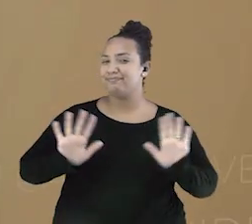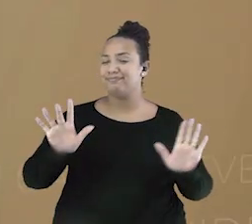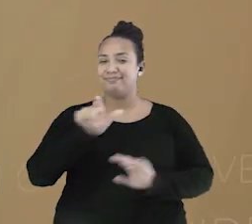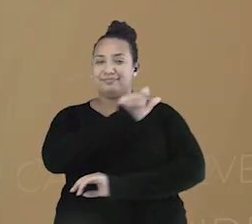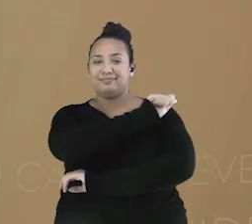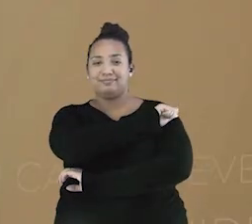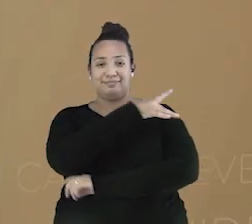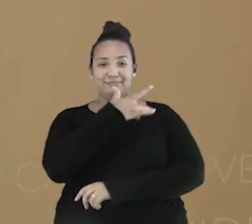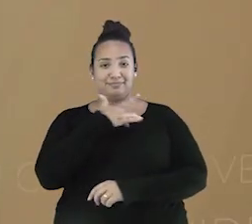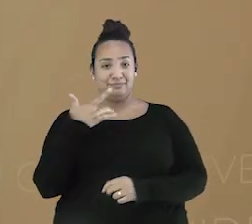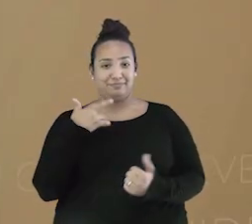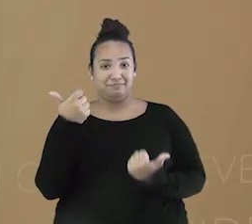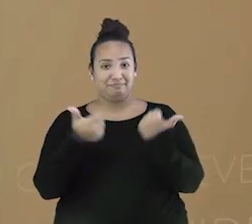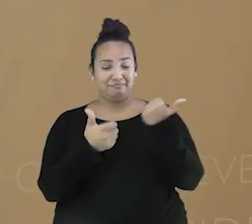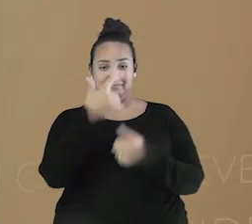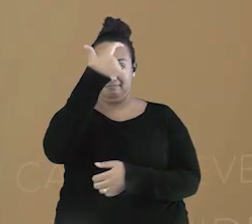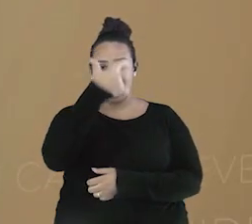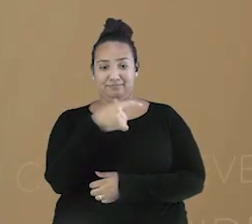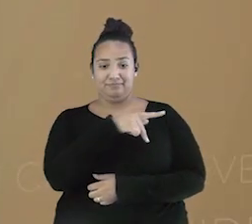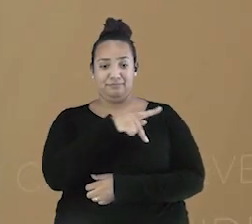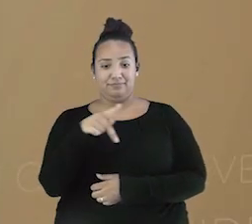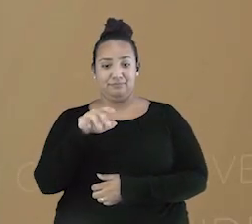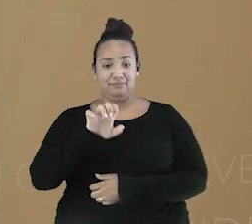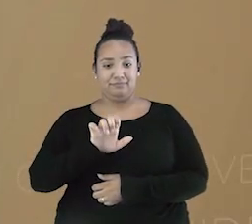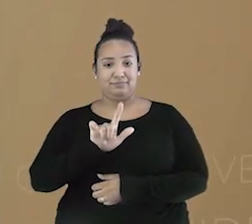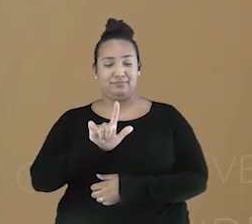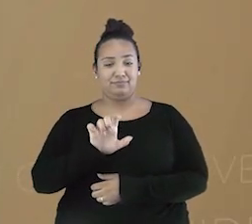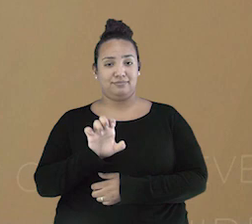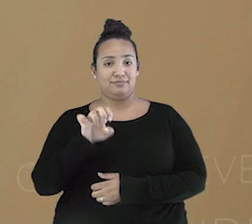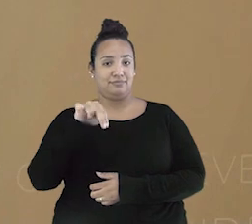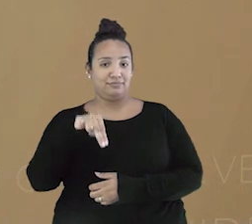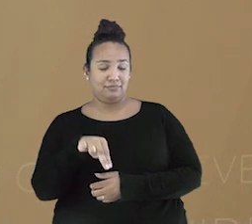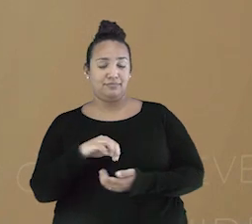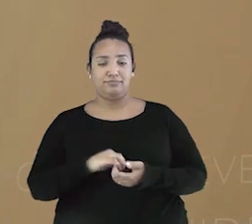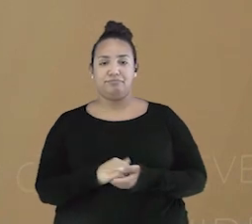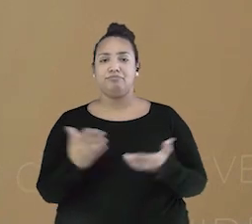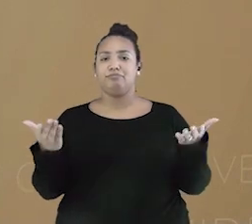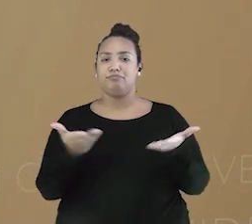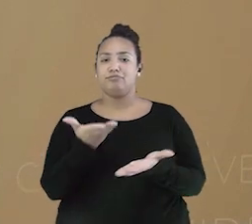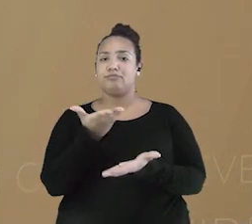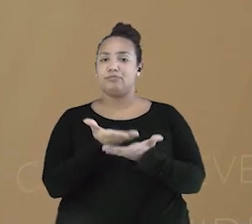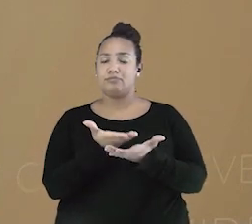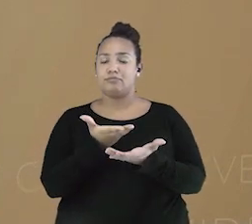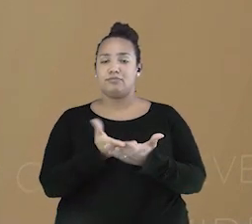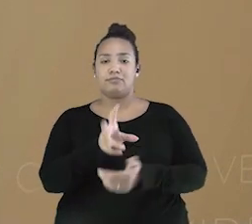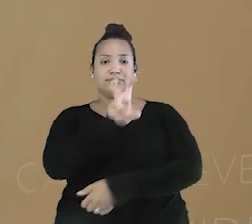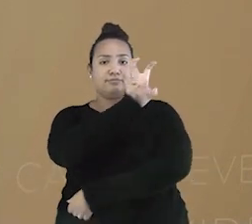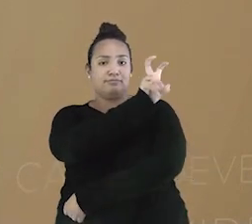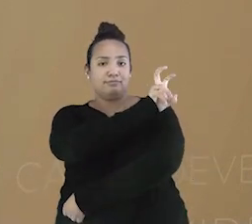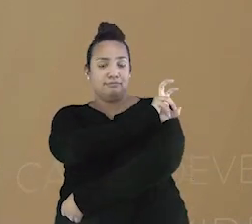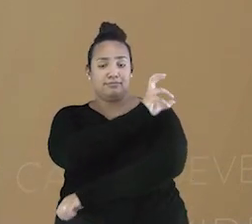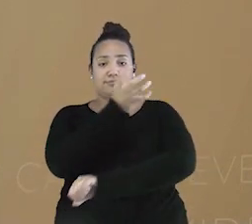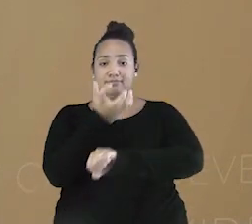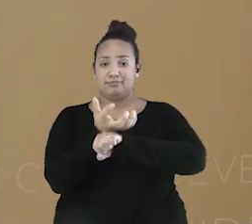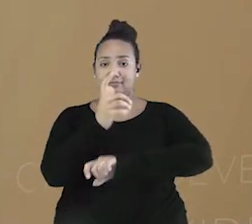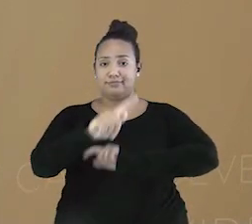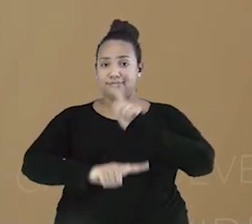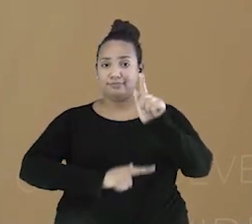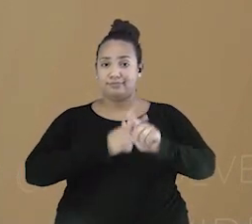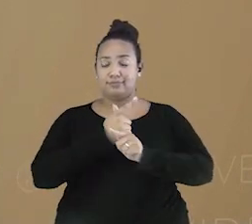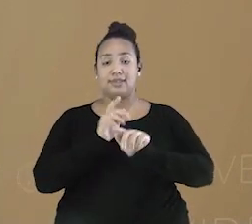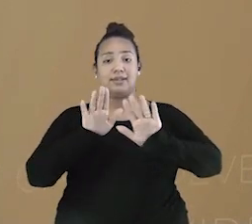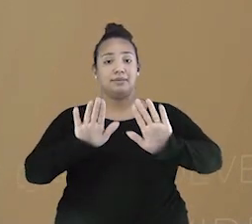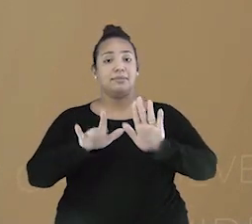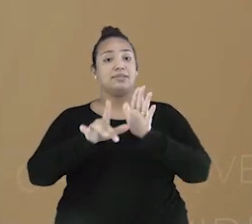Olá, estudantes! Tudo bem com vocês? Eu sou a professora Ellen Rubia e hoje teremos uma aula do 5º ano de Geografia. Mas